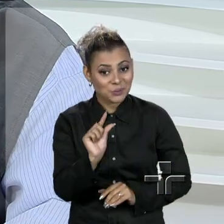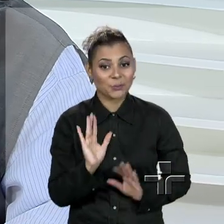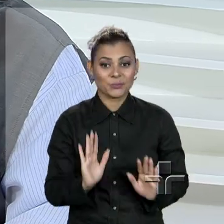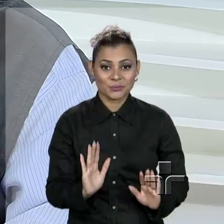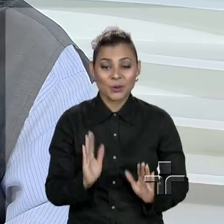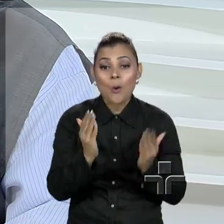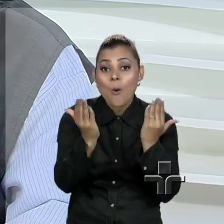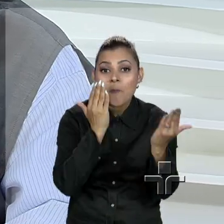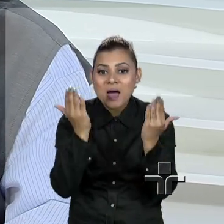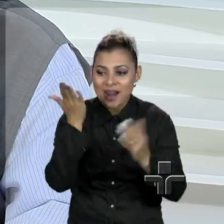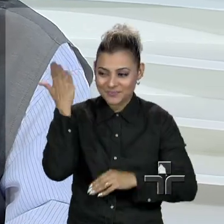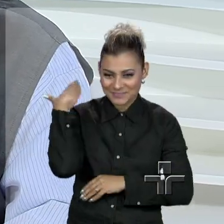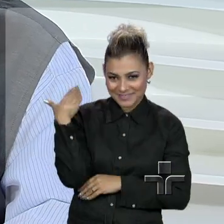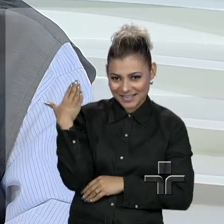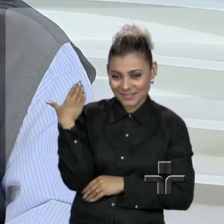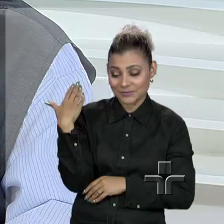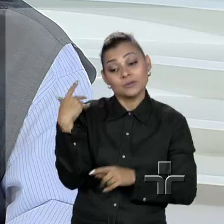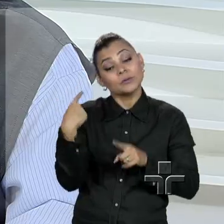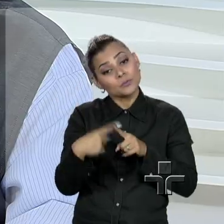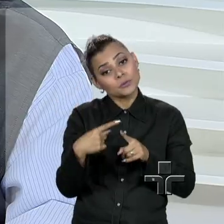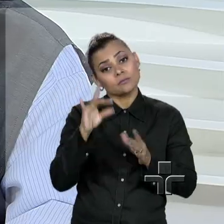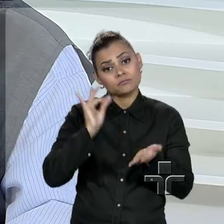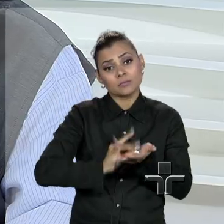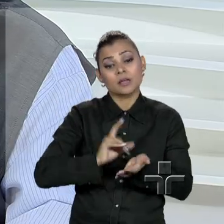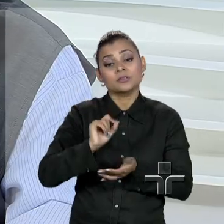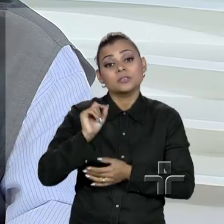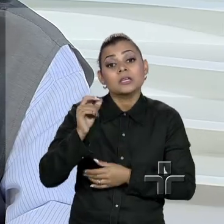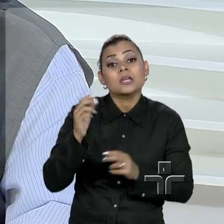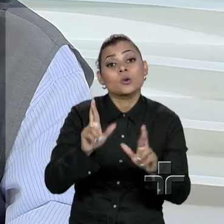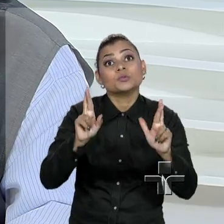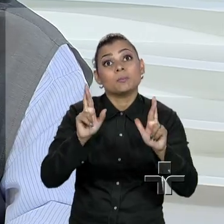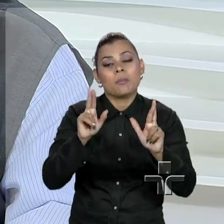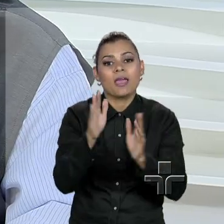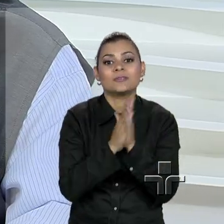minha esperança é que esse aprendizado seja rápido,